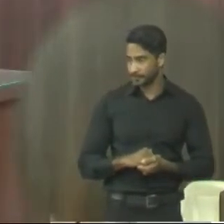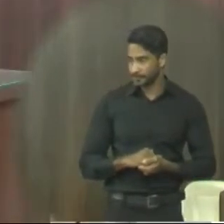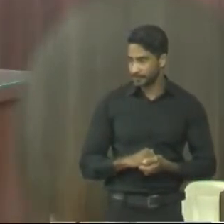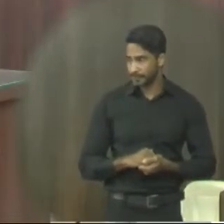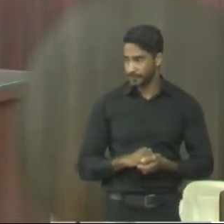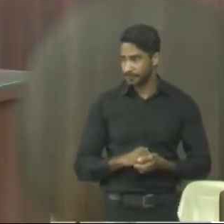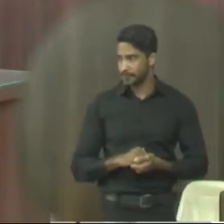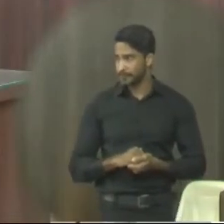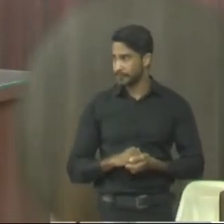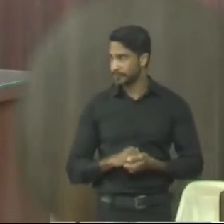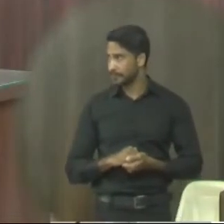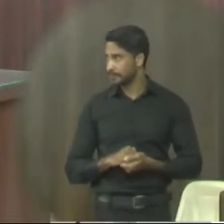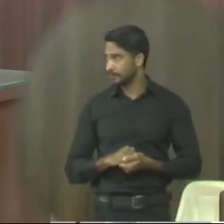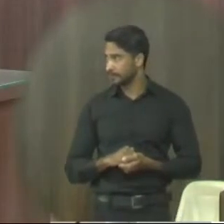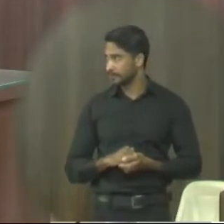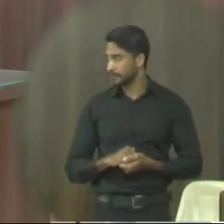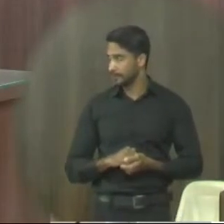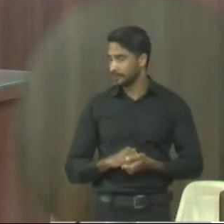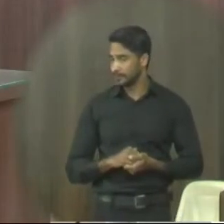Correspondência.